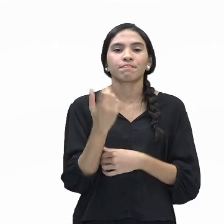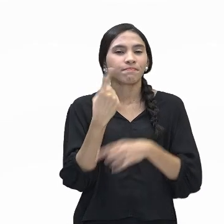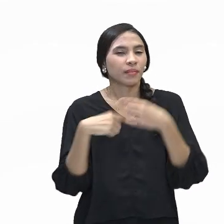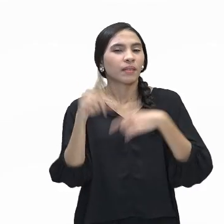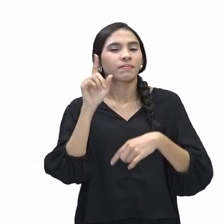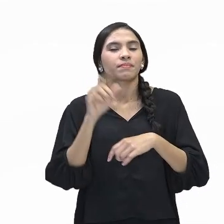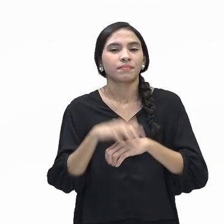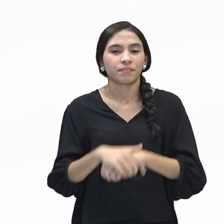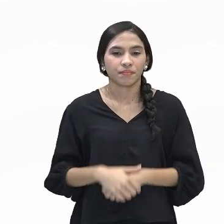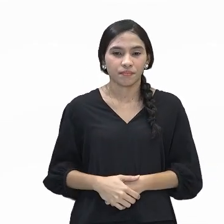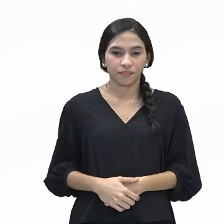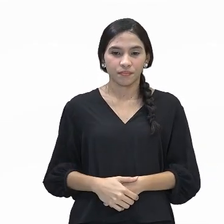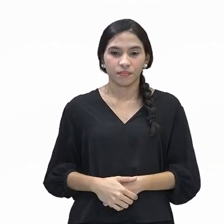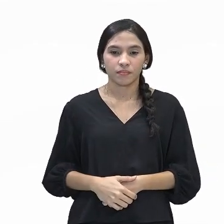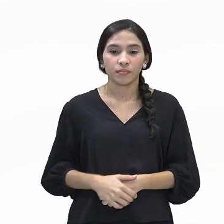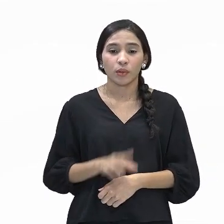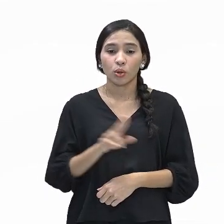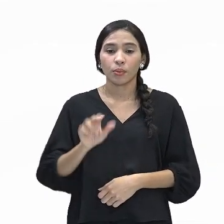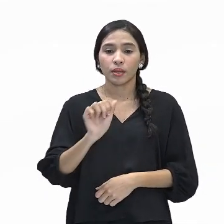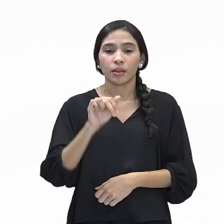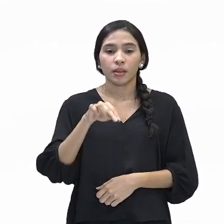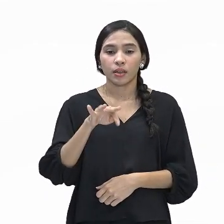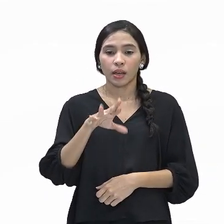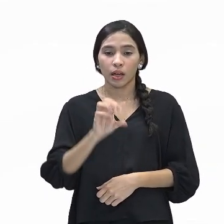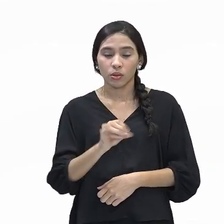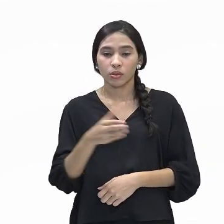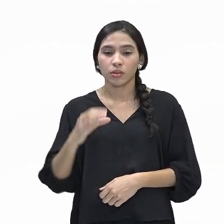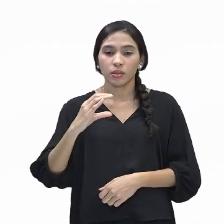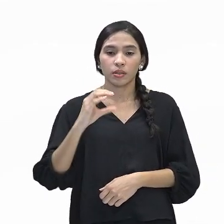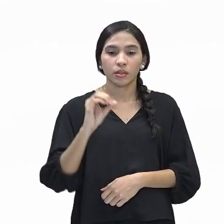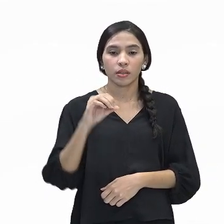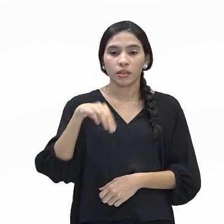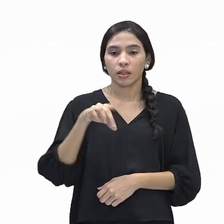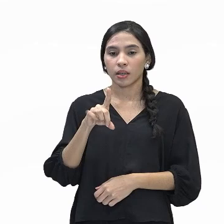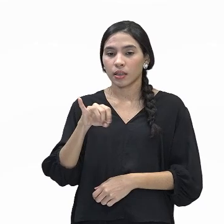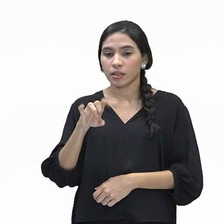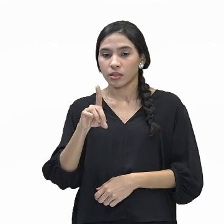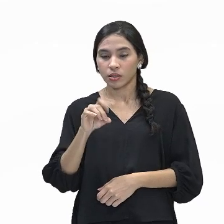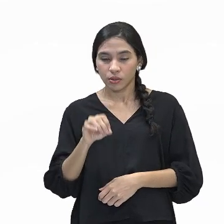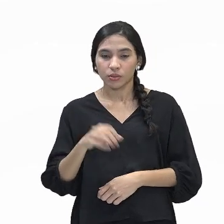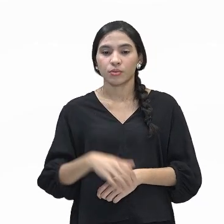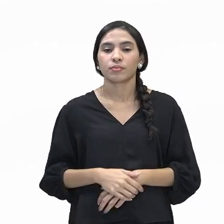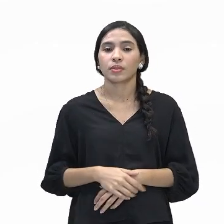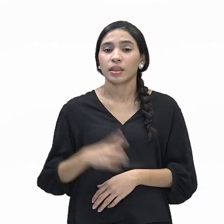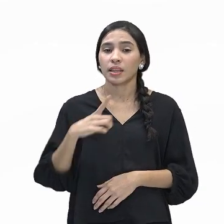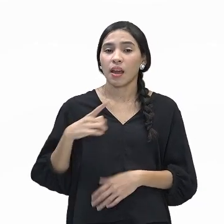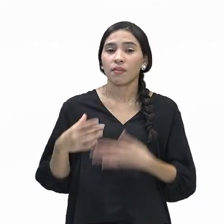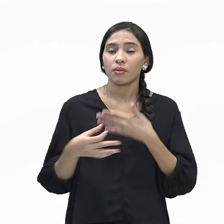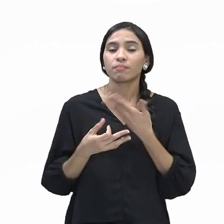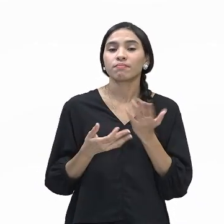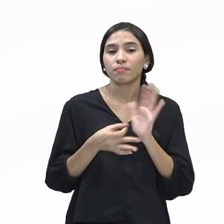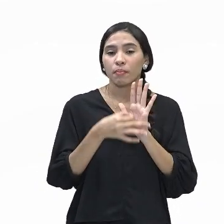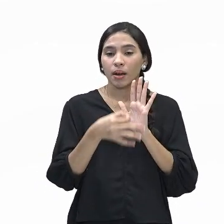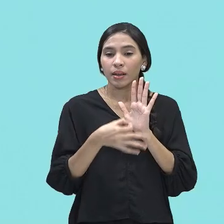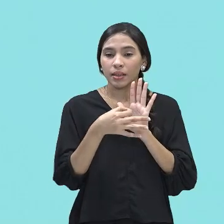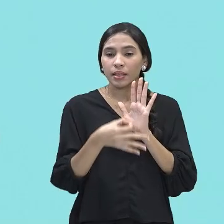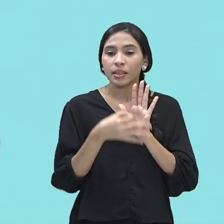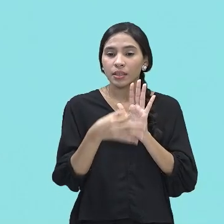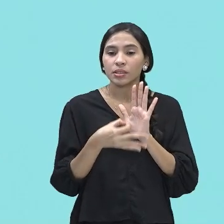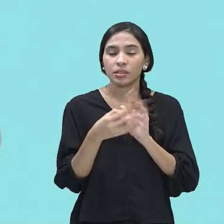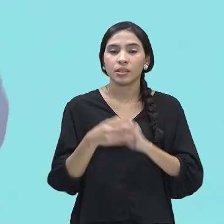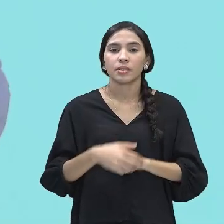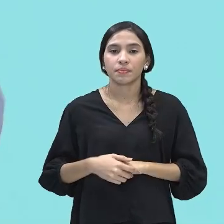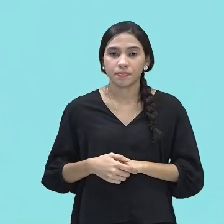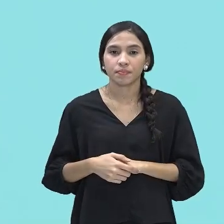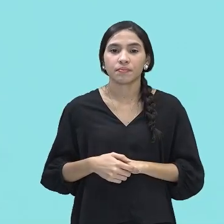realização. Antônio Cândido. Vejam só qual foi a crítica que esse escritor falou de Clarice